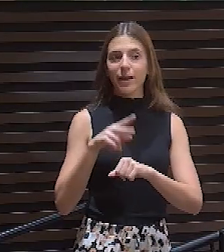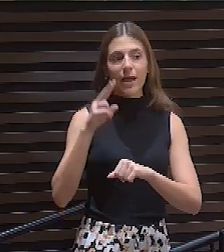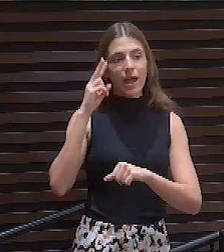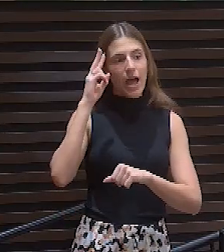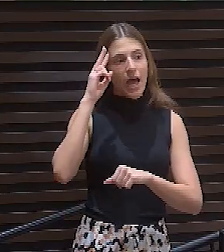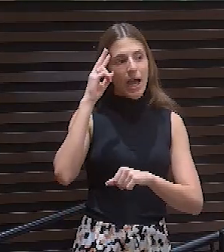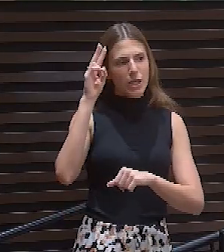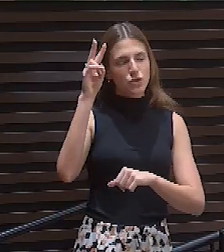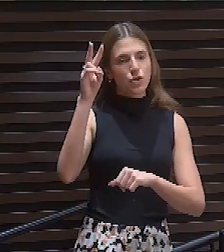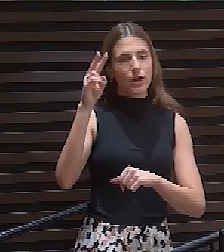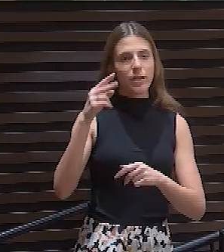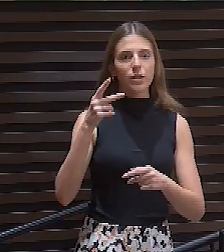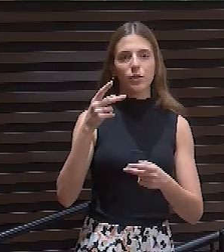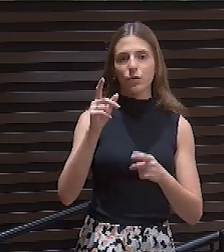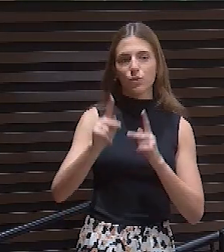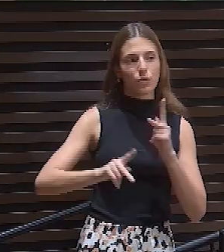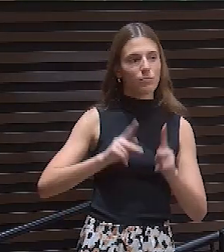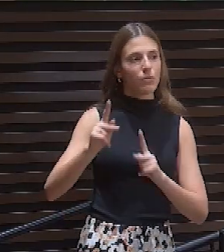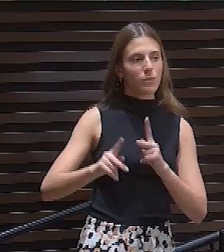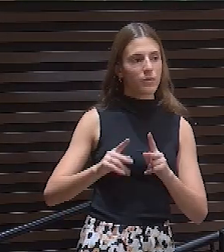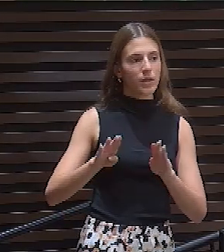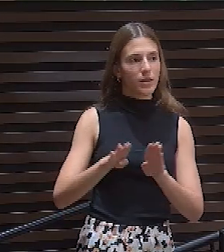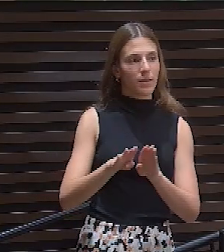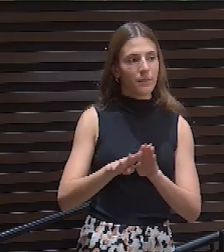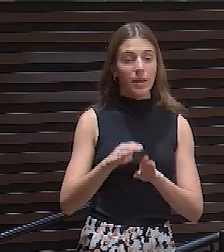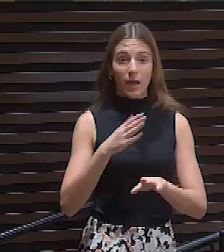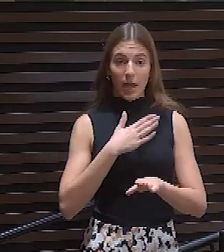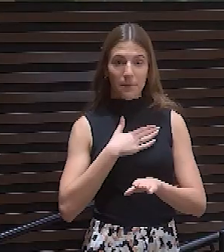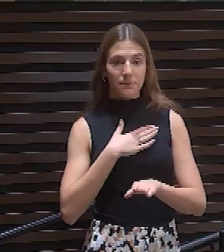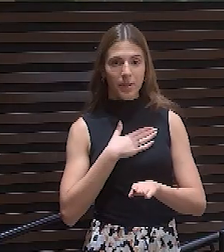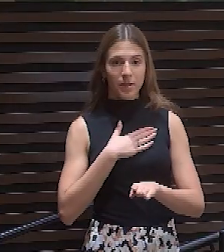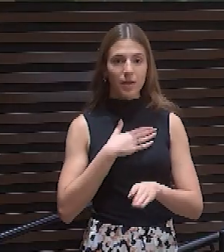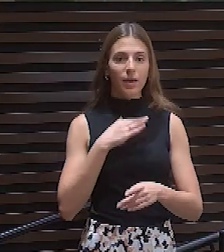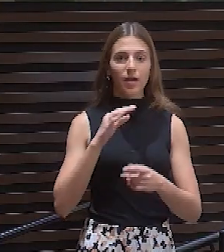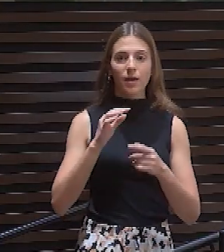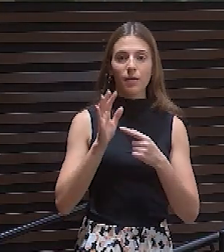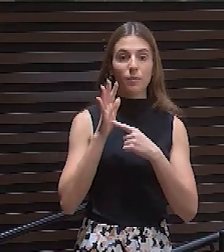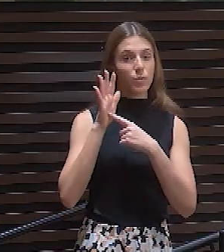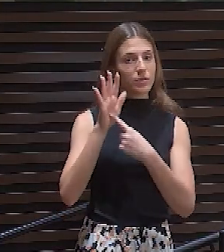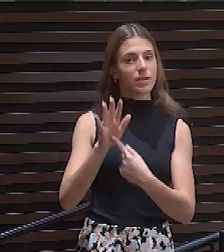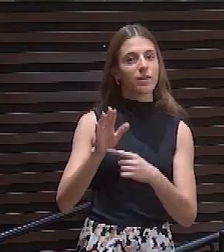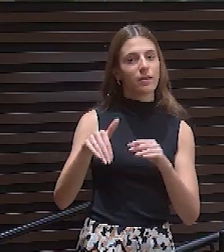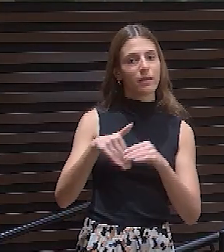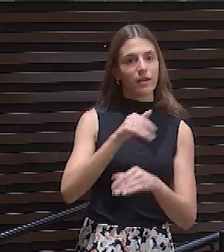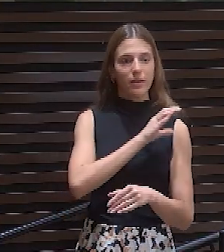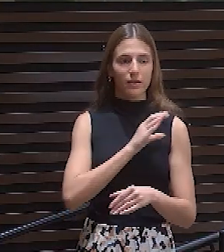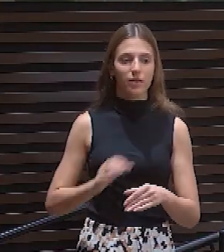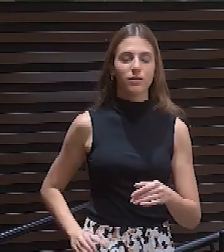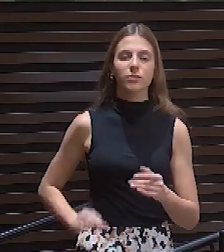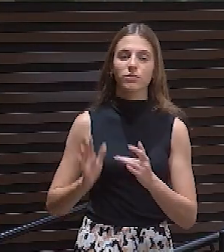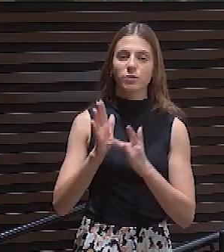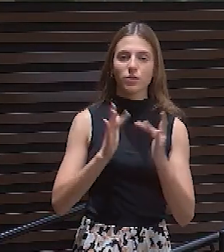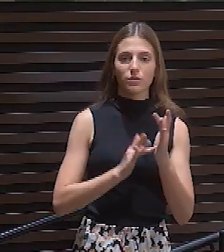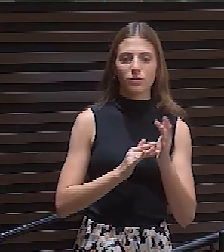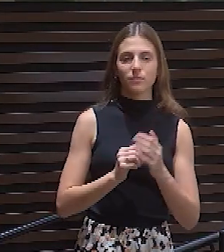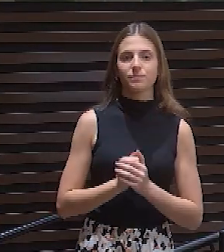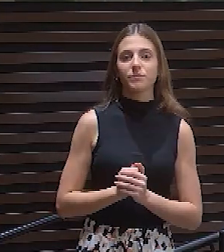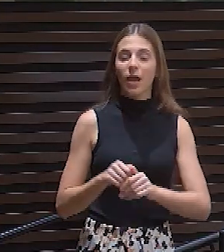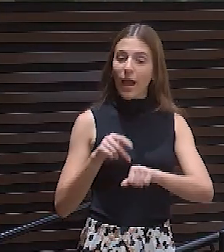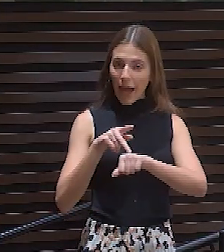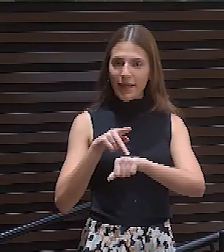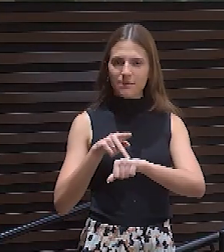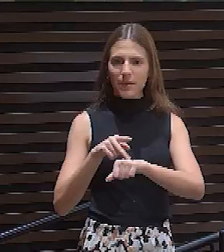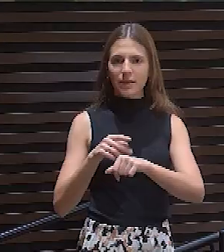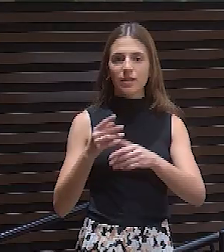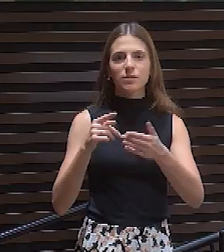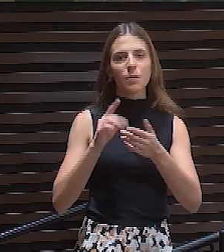minha história representada em Cristo Jesus. As pedras de Gilgal apontam para o fundamento da